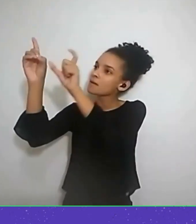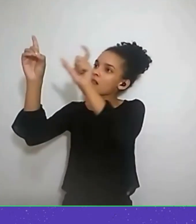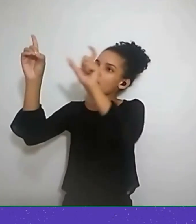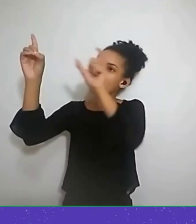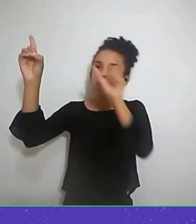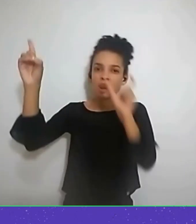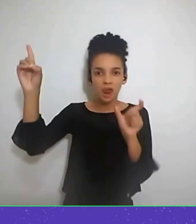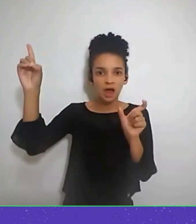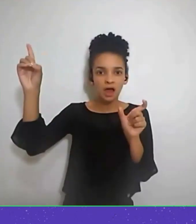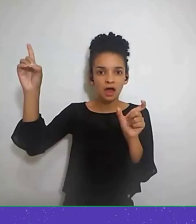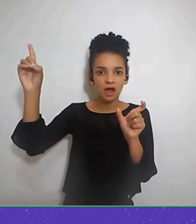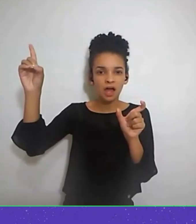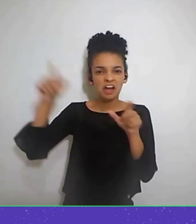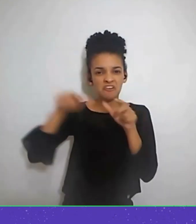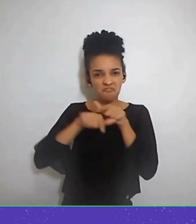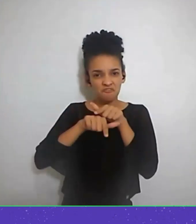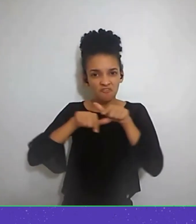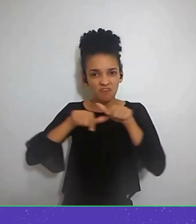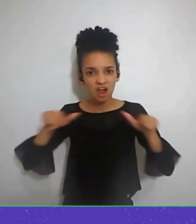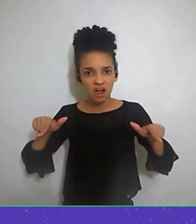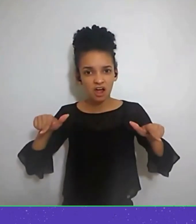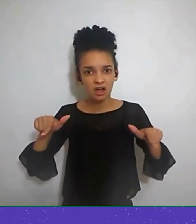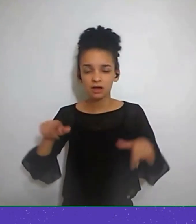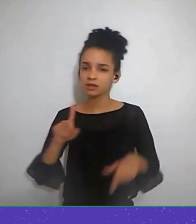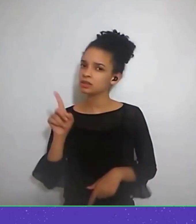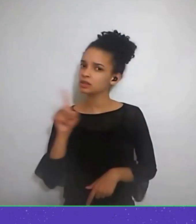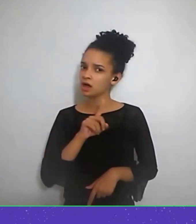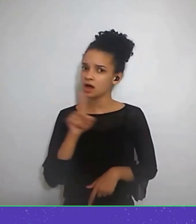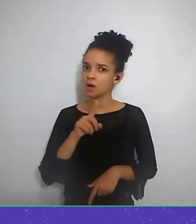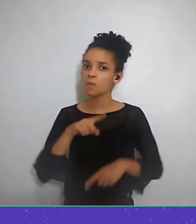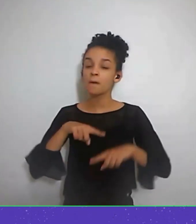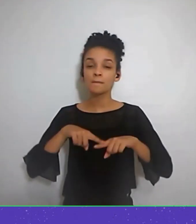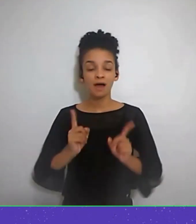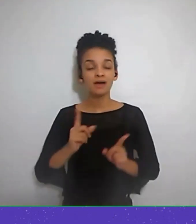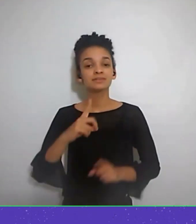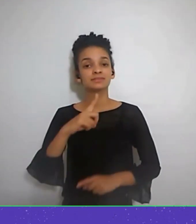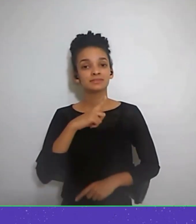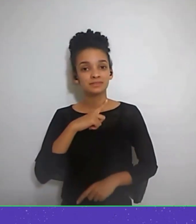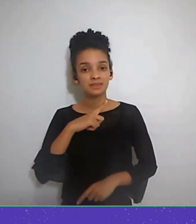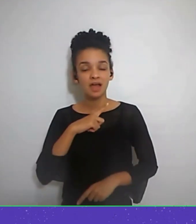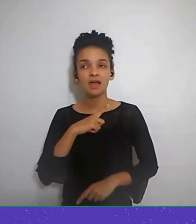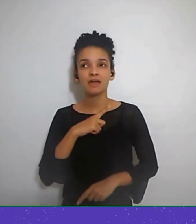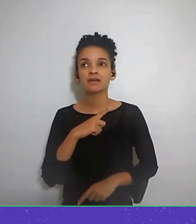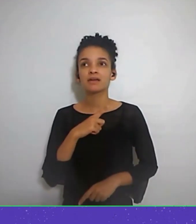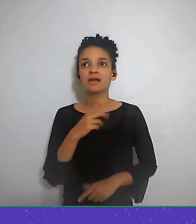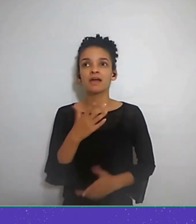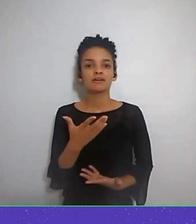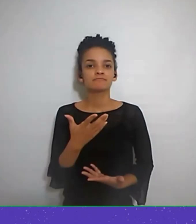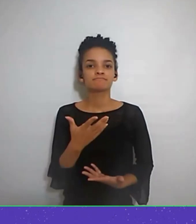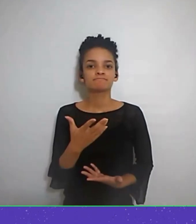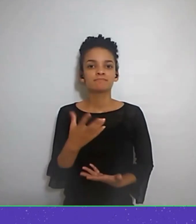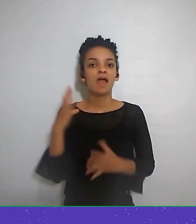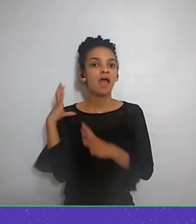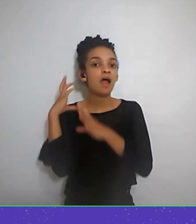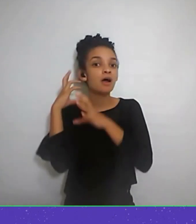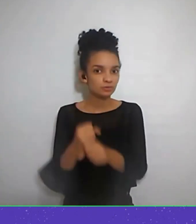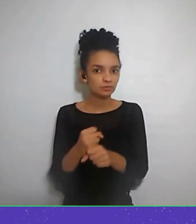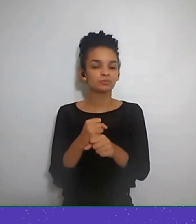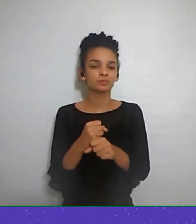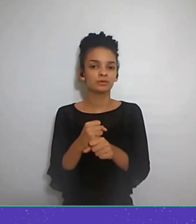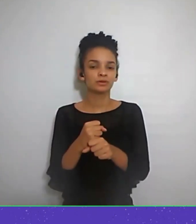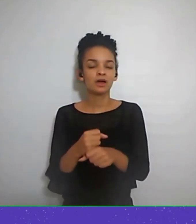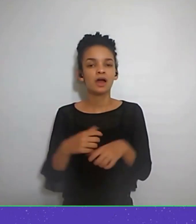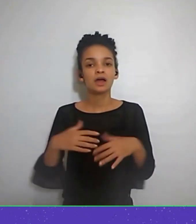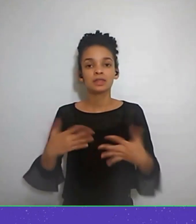e não produzir fruto, não produzir um resultado. Então a palavra